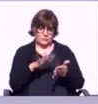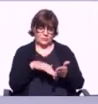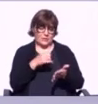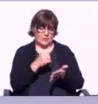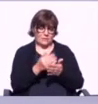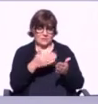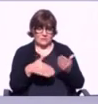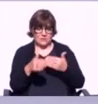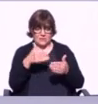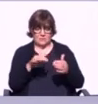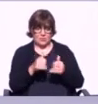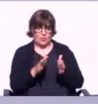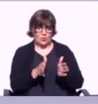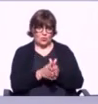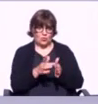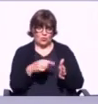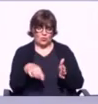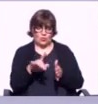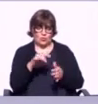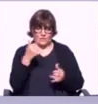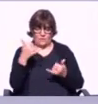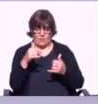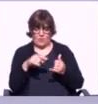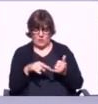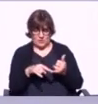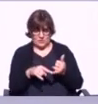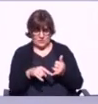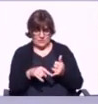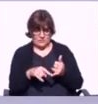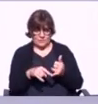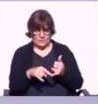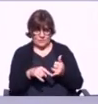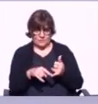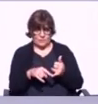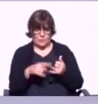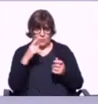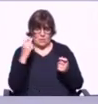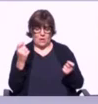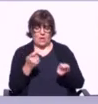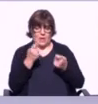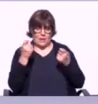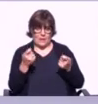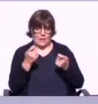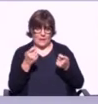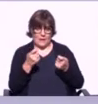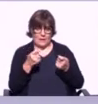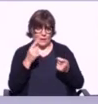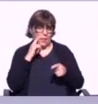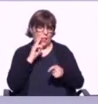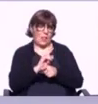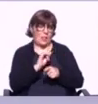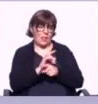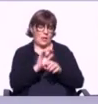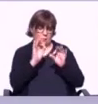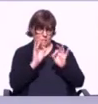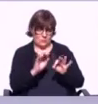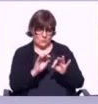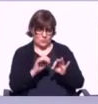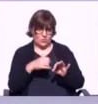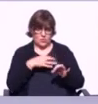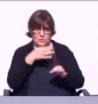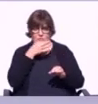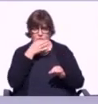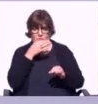após semana, a tudo isto, a violência de uma claque que é os Erivos Aranenses, e já falamos aqui várias